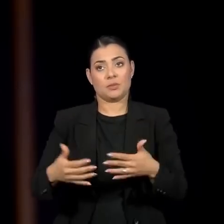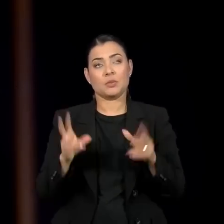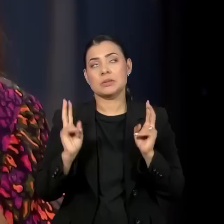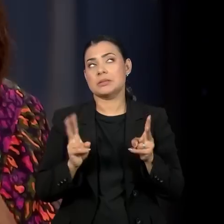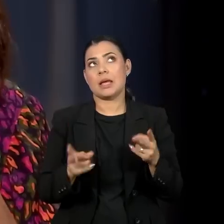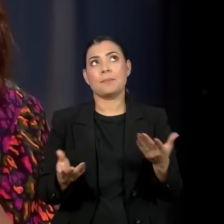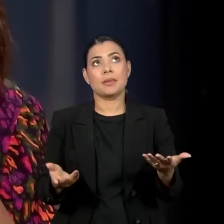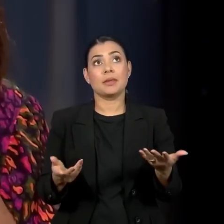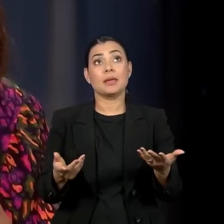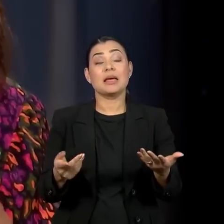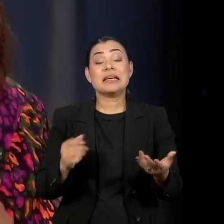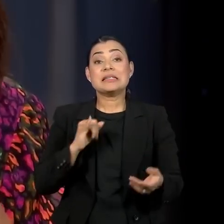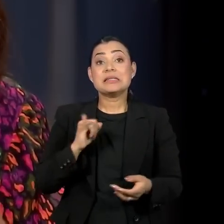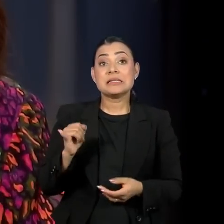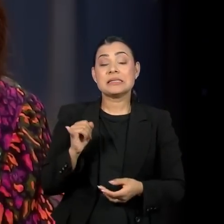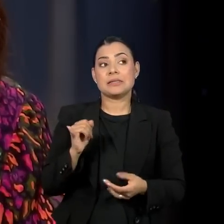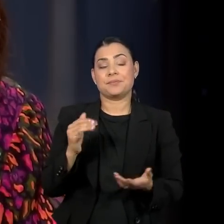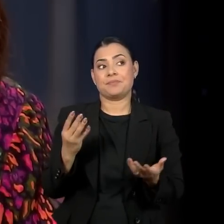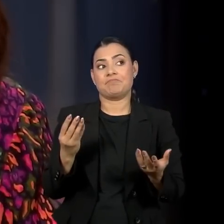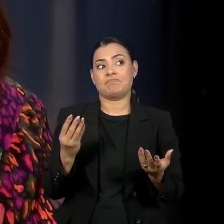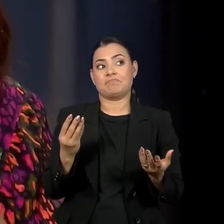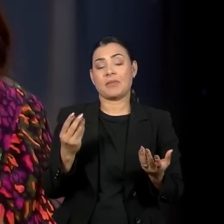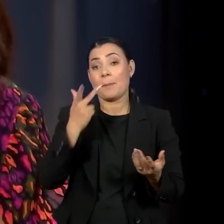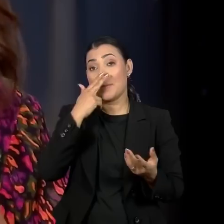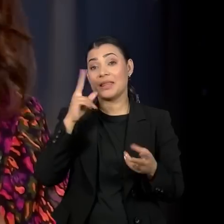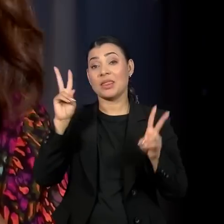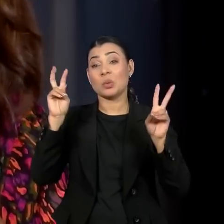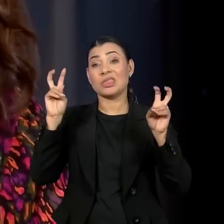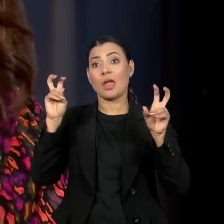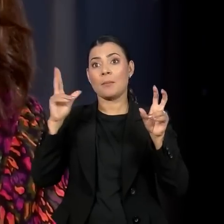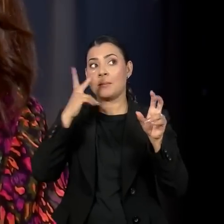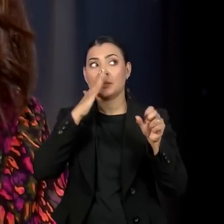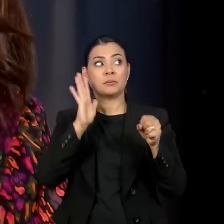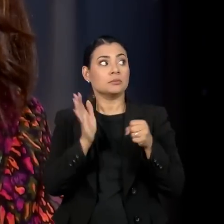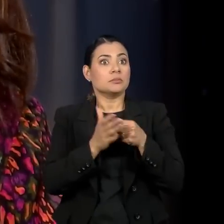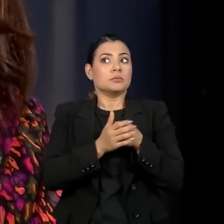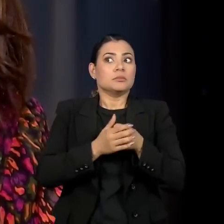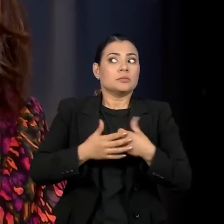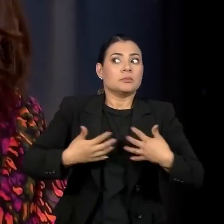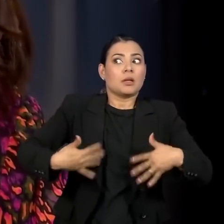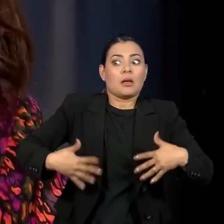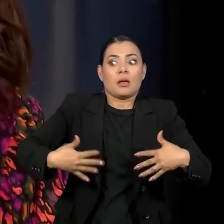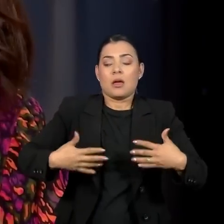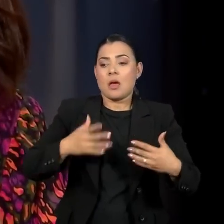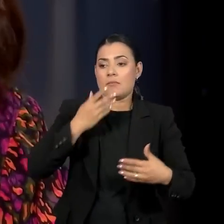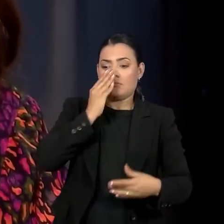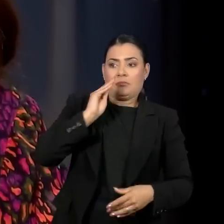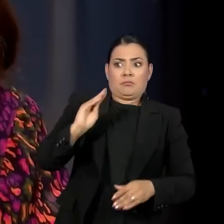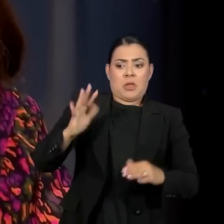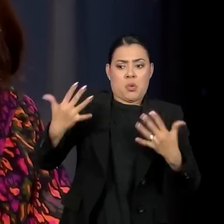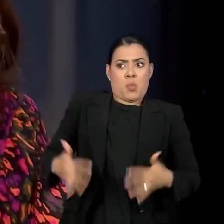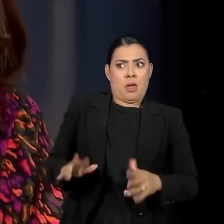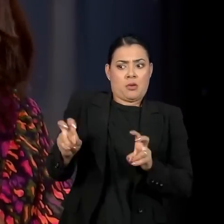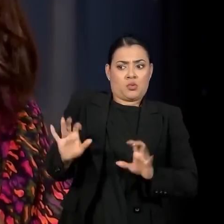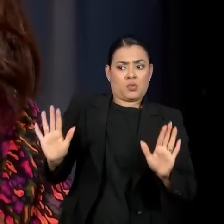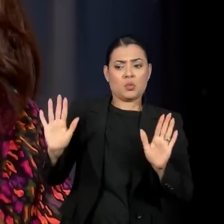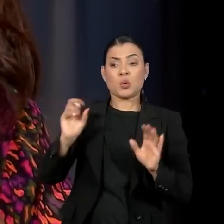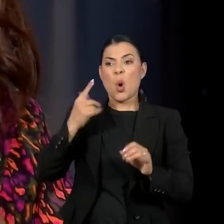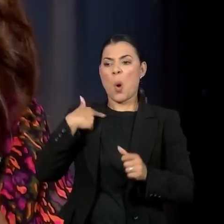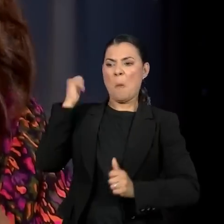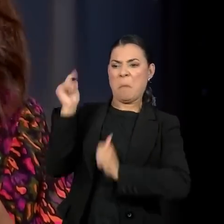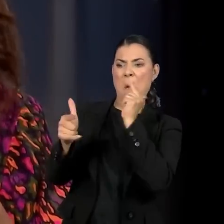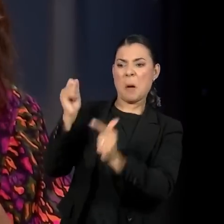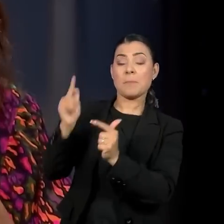sempre acho que quando a gente tem um tabu muito grande em relação a uma coisa, quando a gente rejeita ou quando a gente ataca aquela